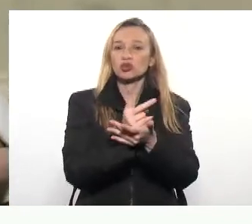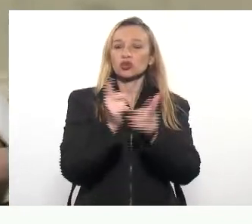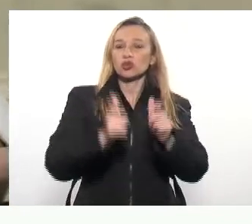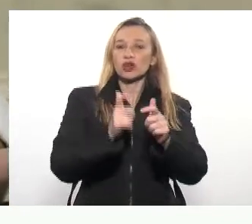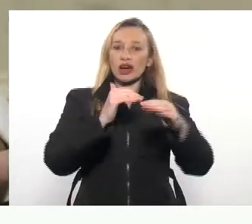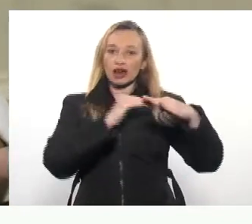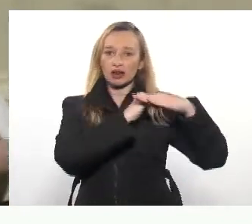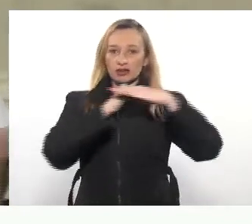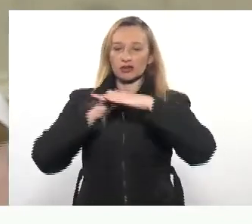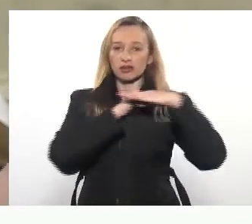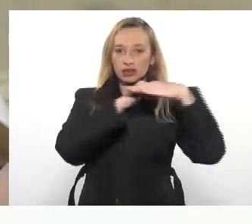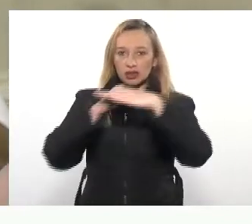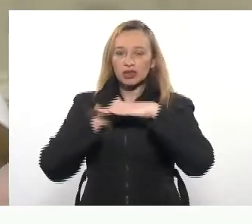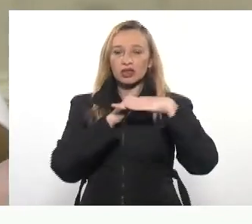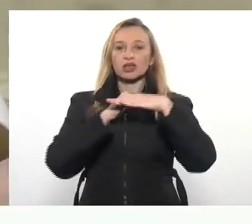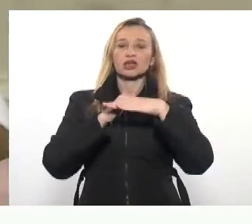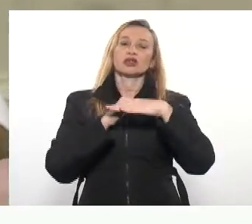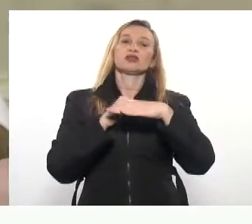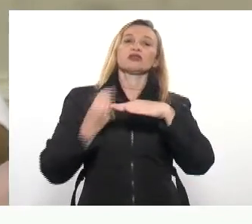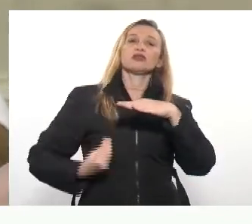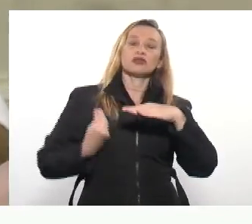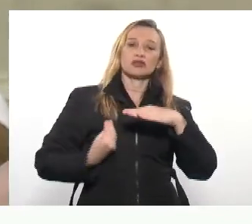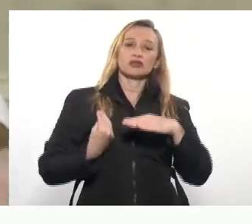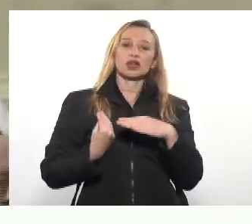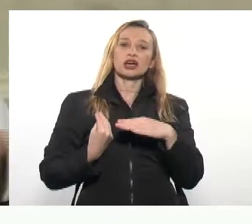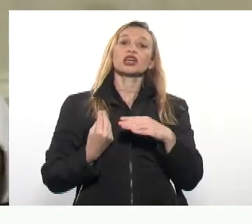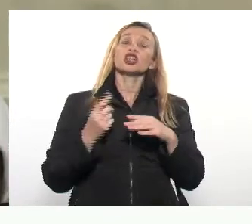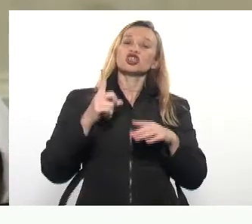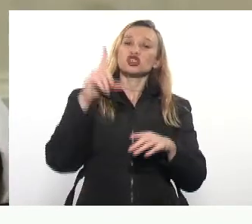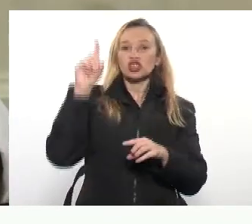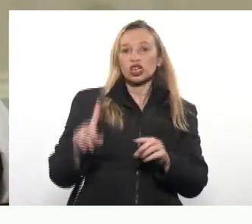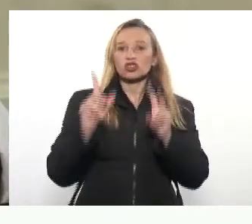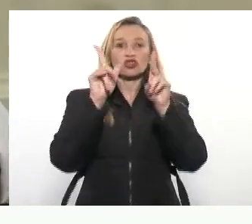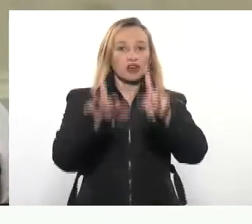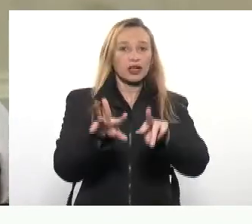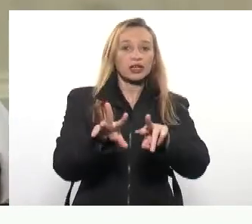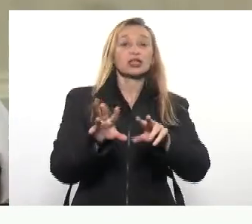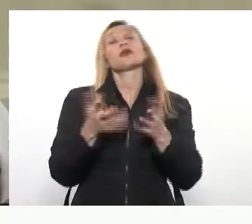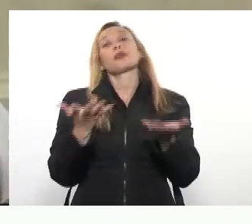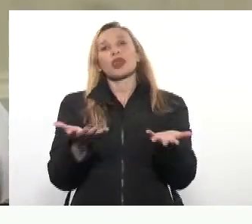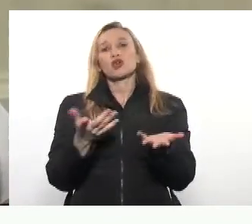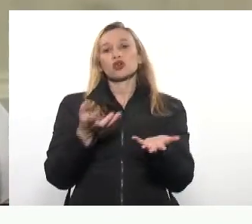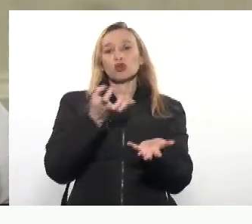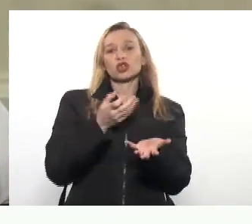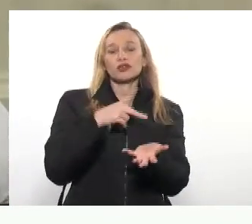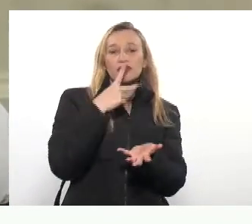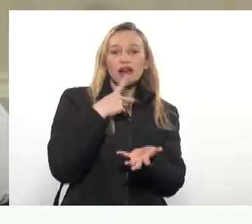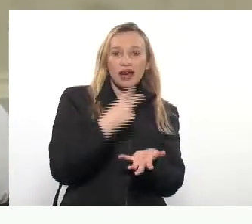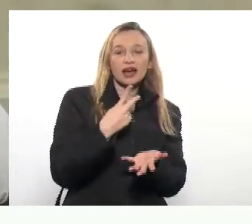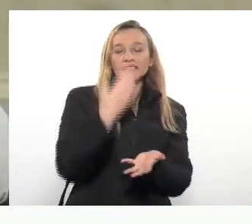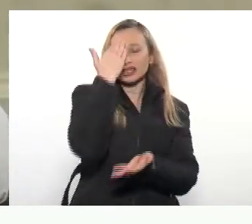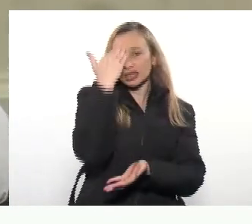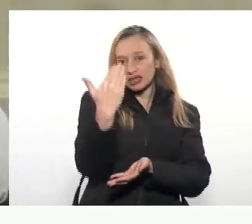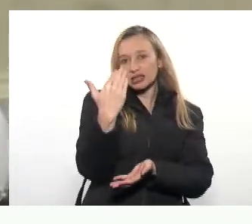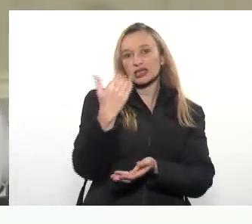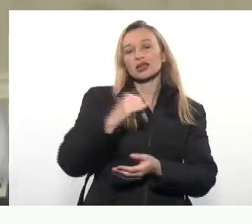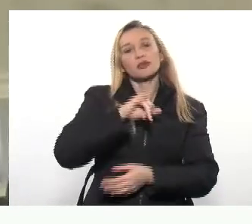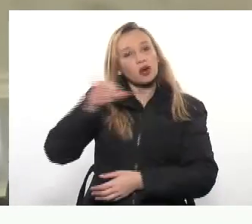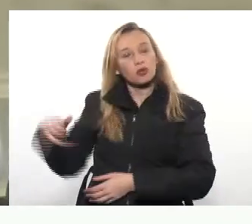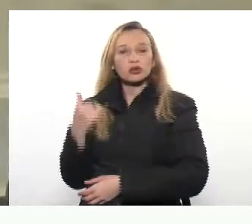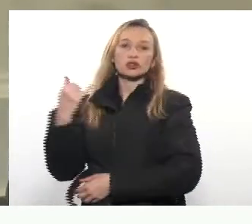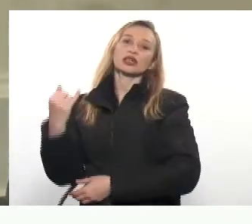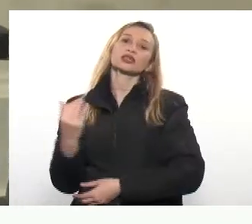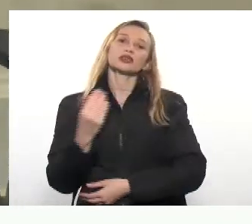mesma realidade, têm direitos diferentes. Né. Então, essa é a minha colocação, e agradecendo pela